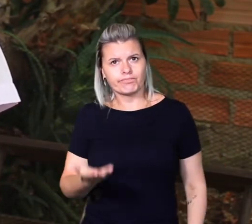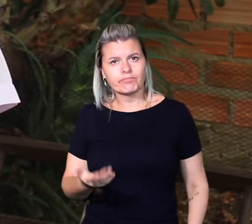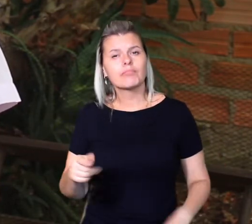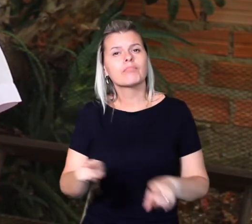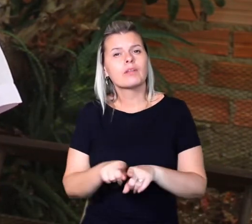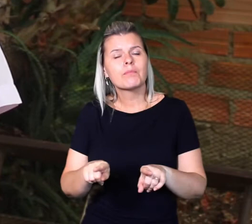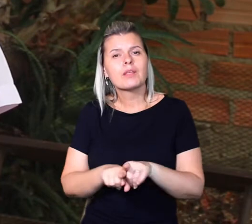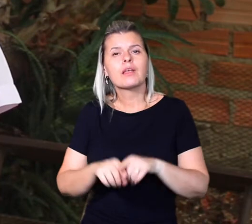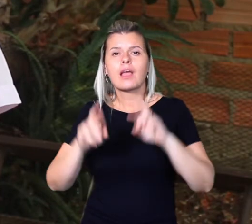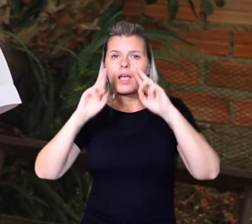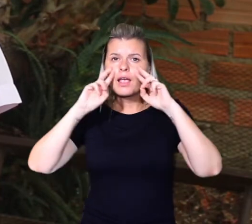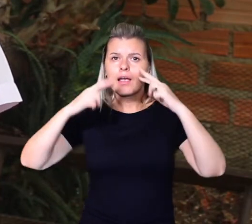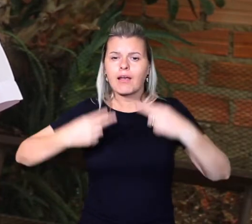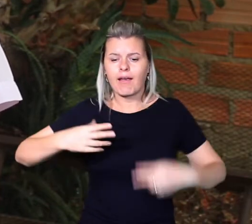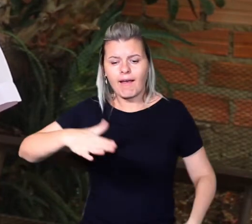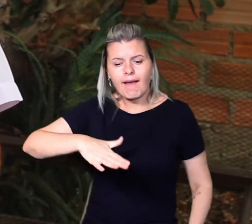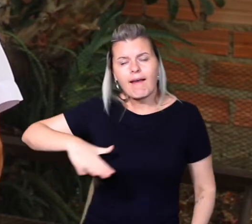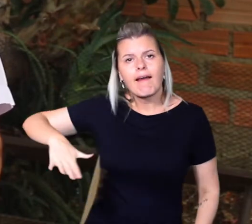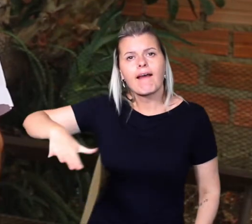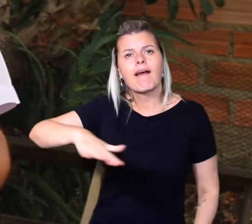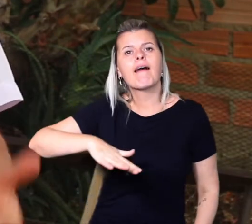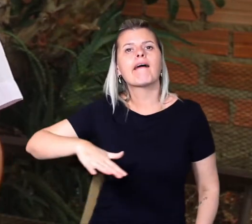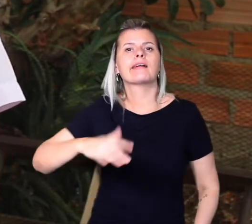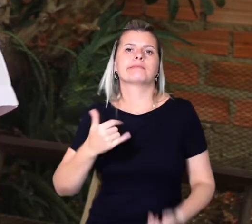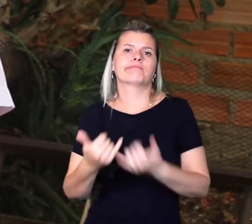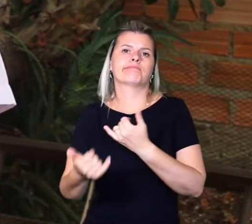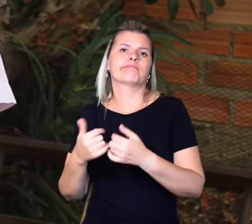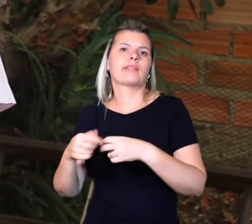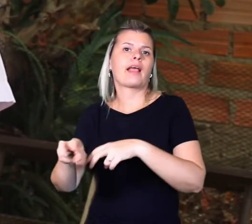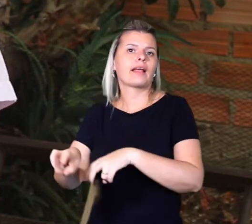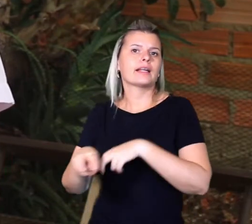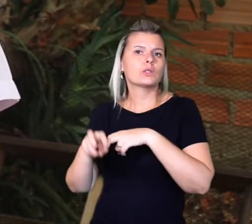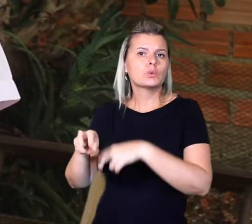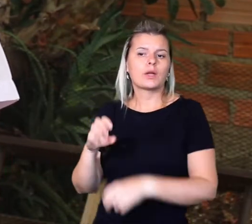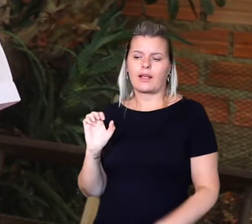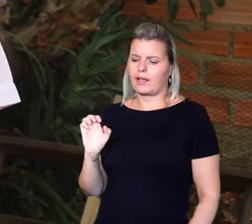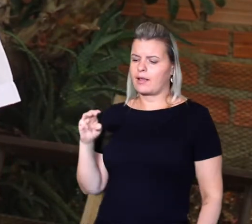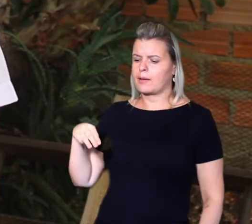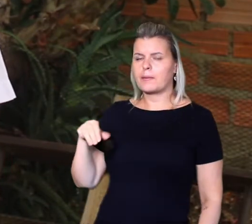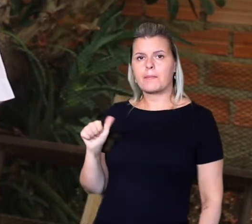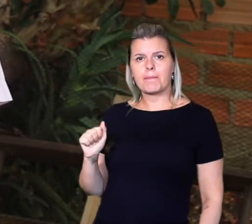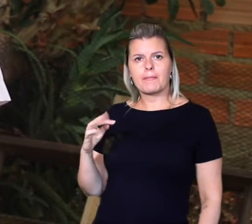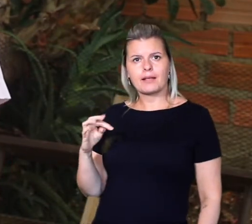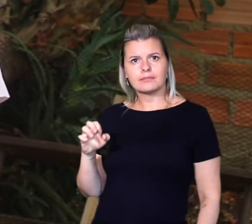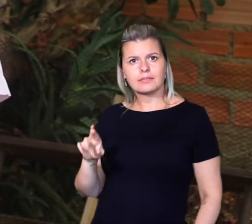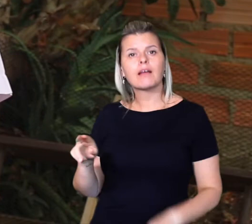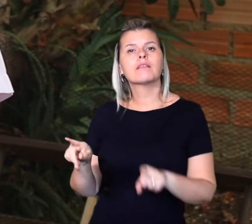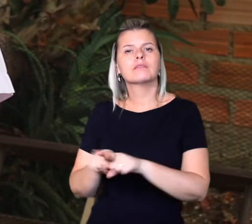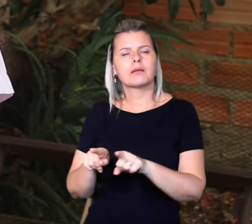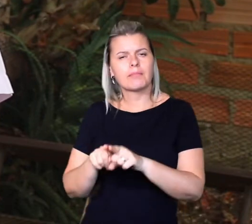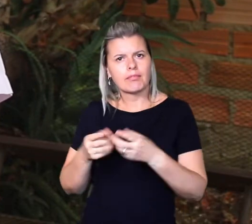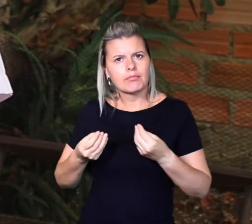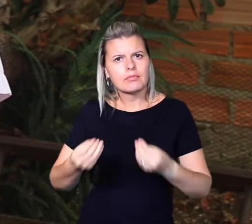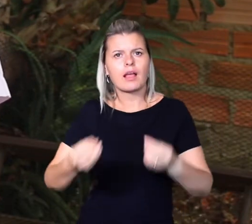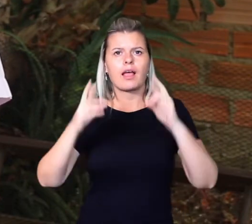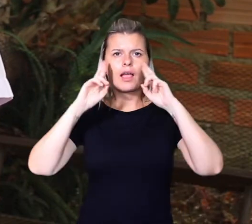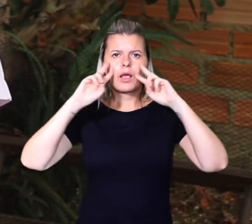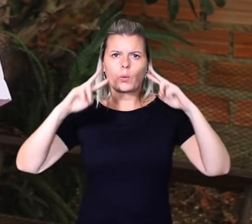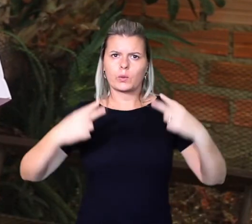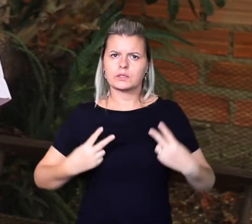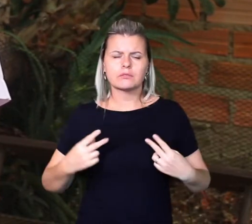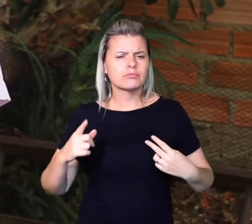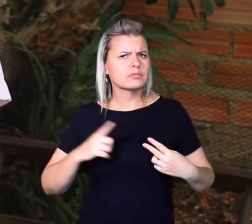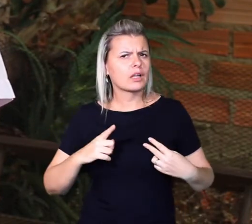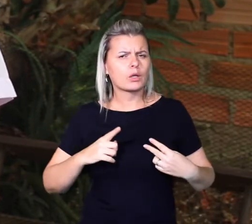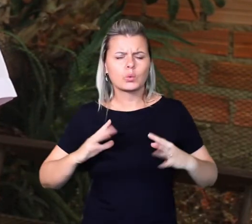das áreas que reconhecem, por exemplo, na agricultura, como Imater, tem um reconhecimento dessas comunidades. Então, hoje elas têm um pleno